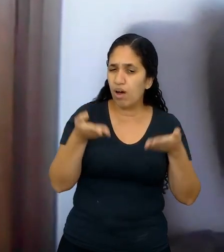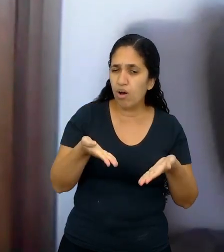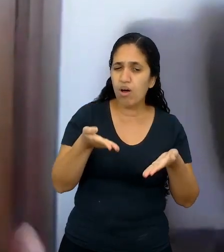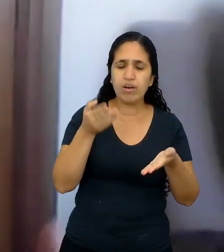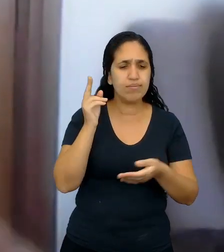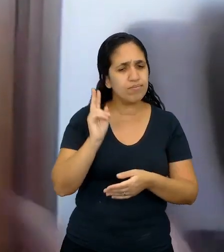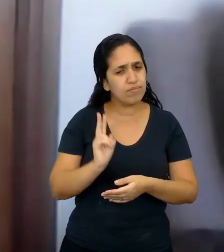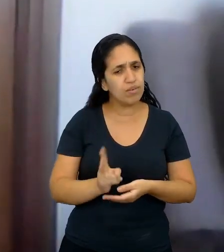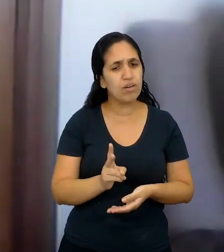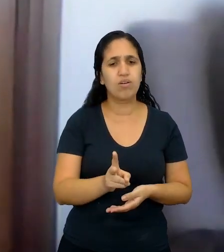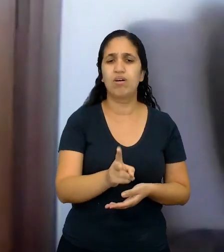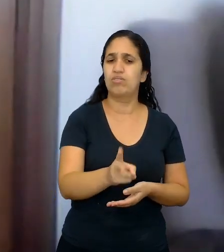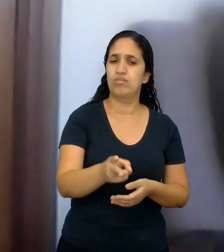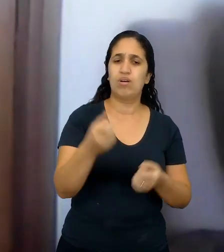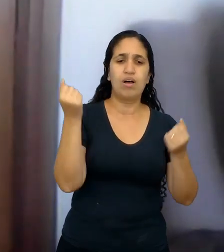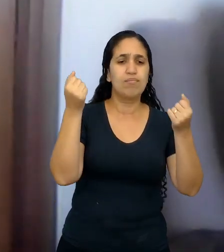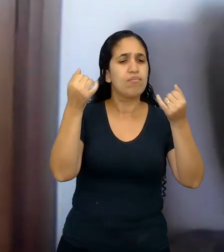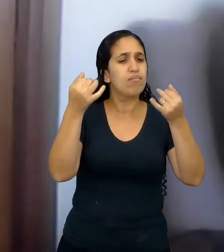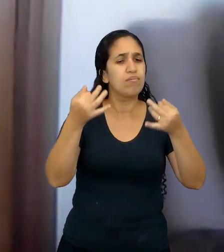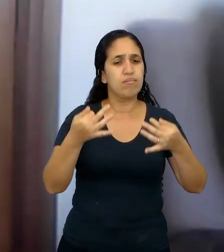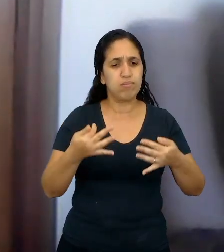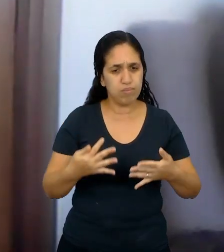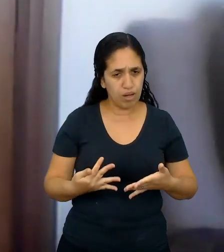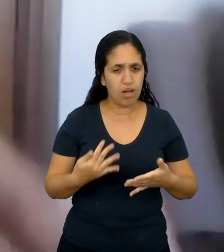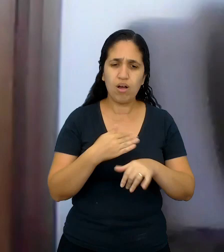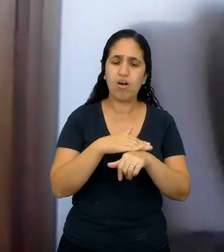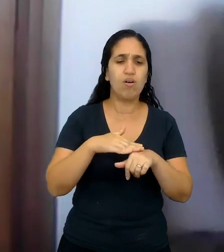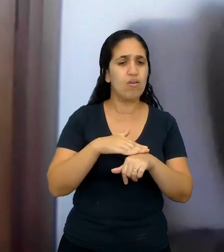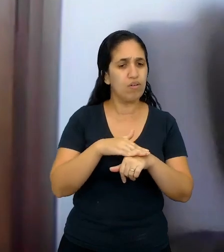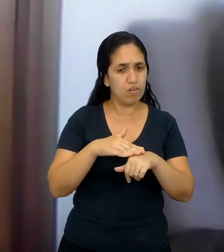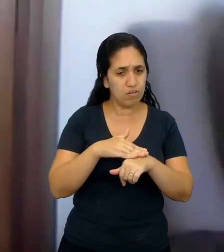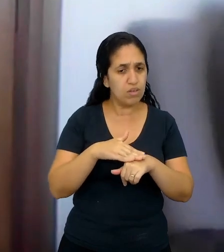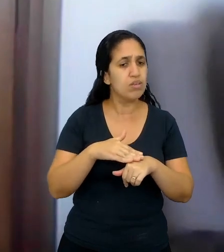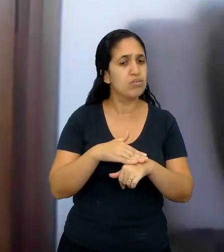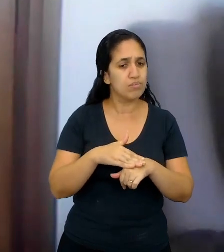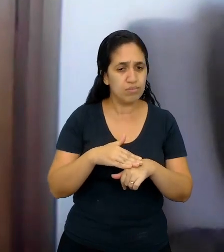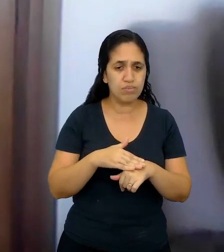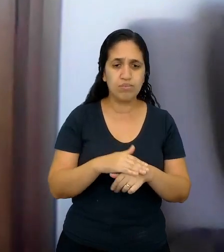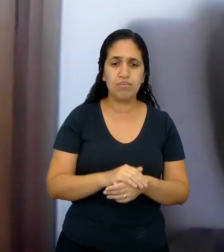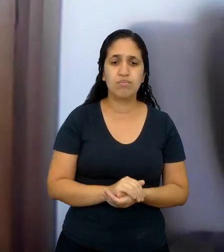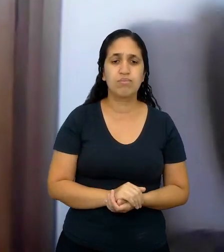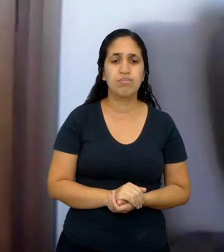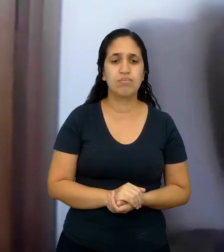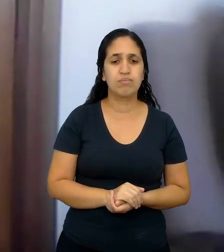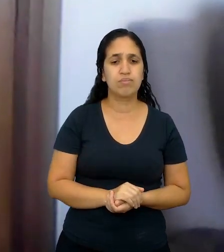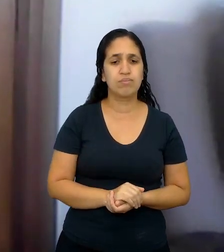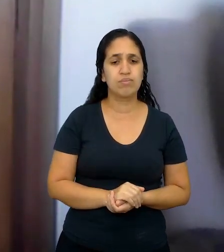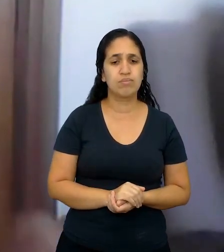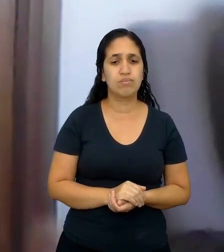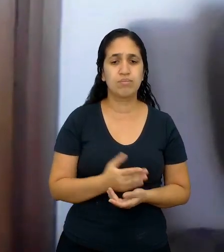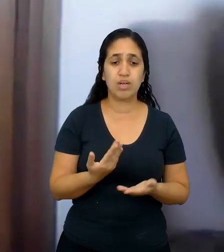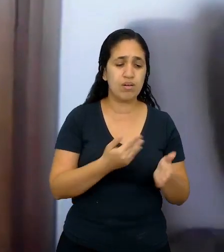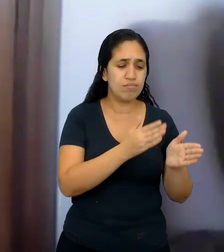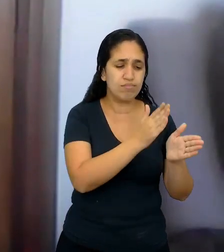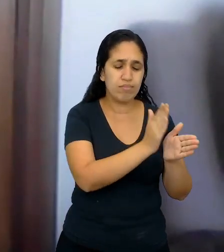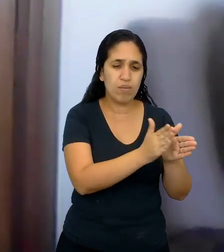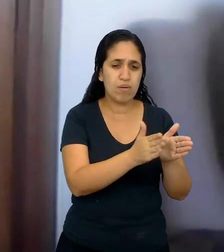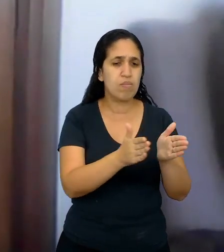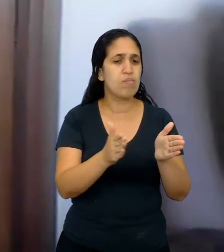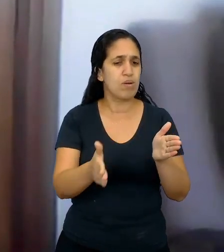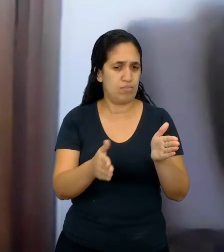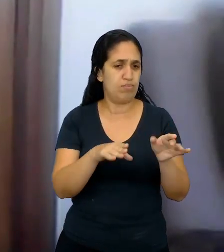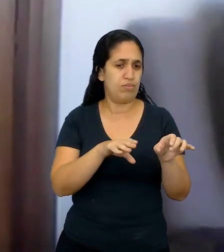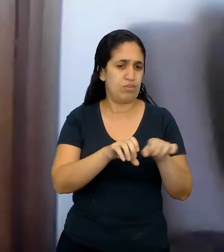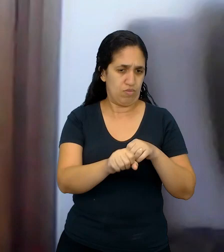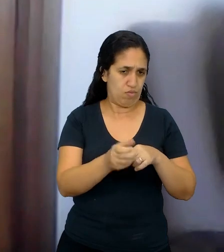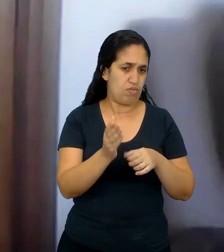continuar a discorrer sobre, a conversar sobre o que a formação de etapa iniciou.